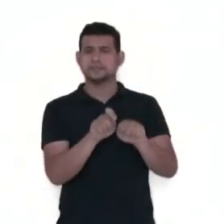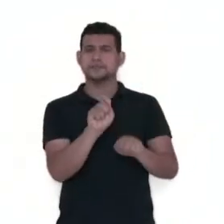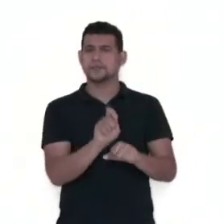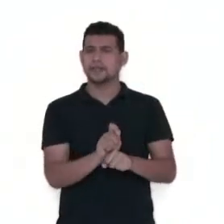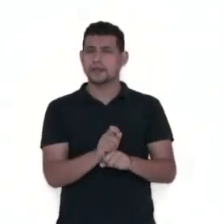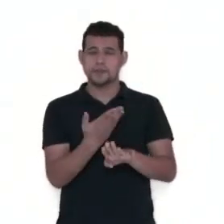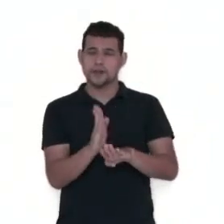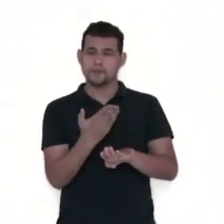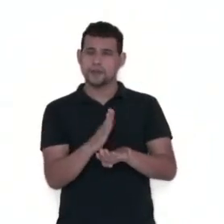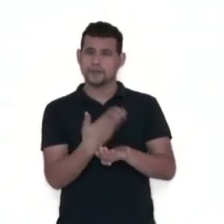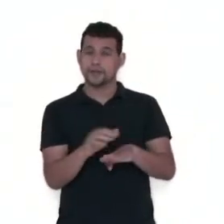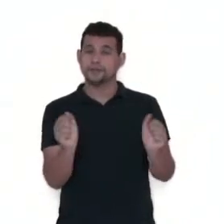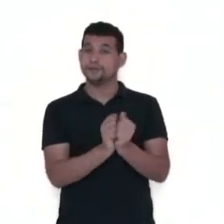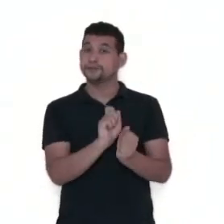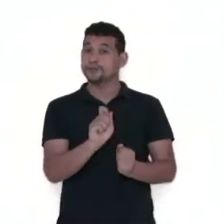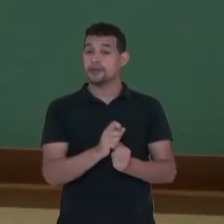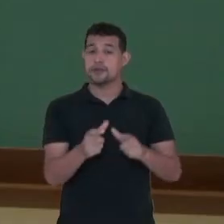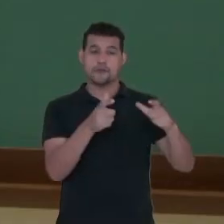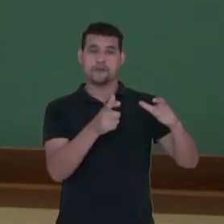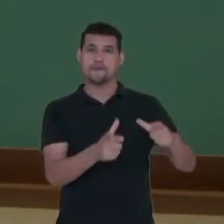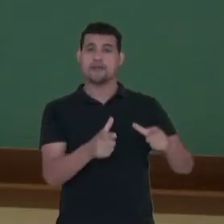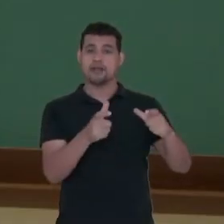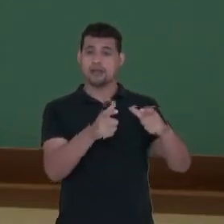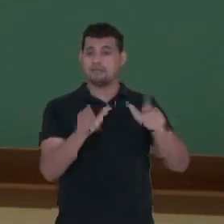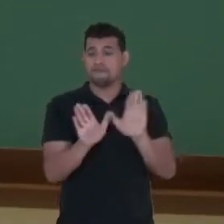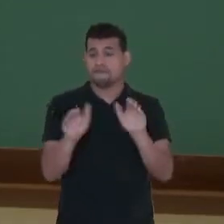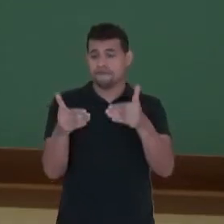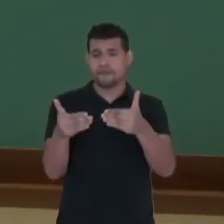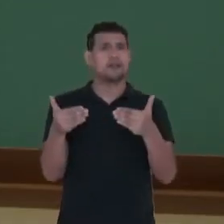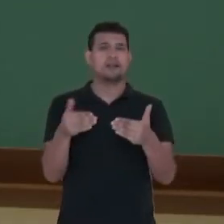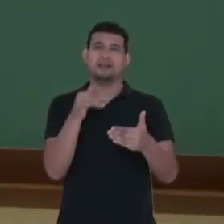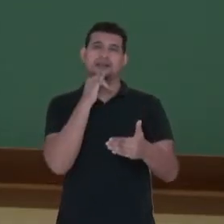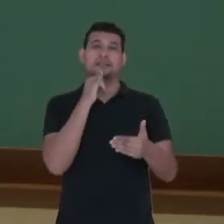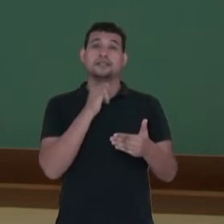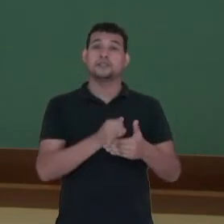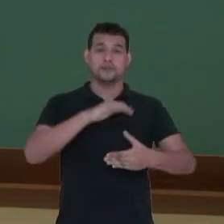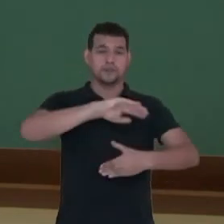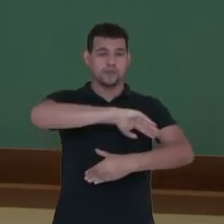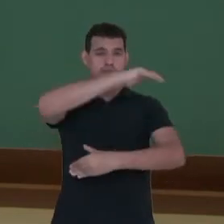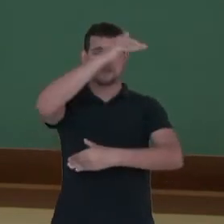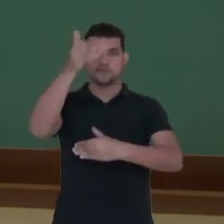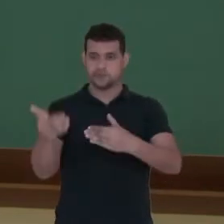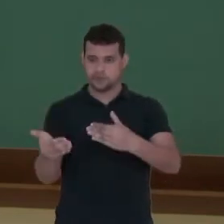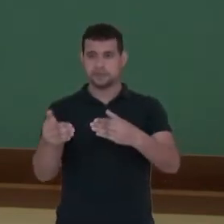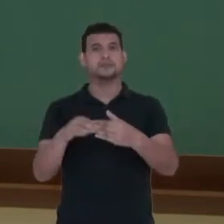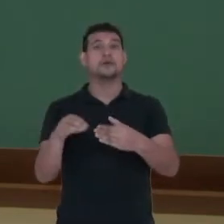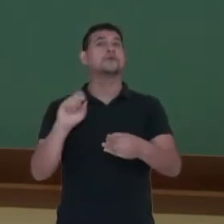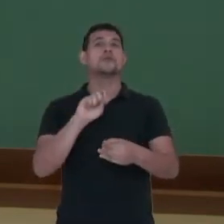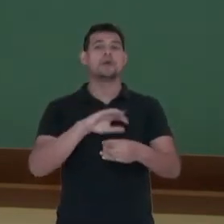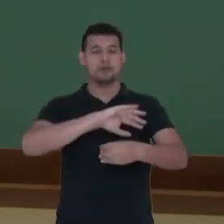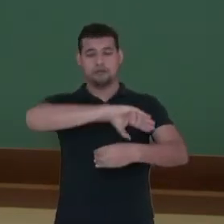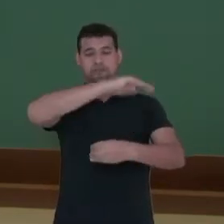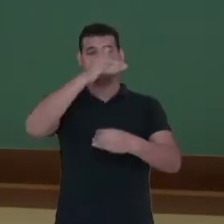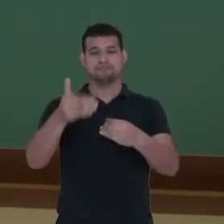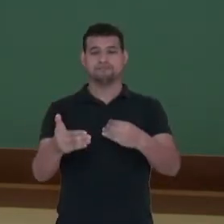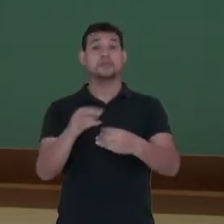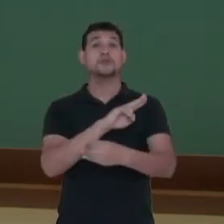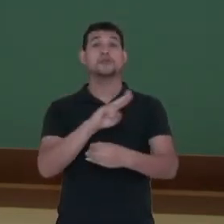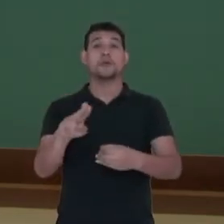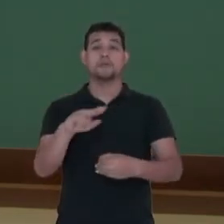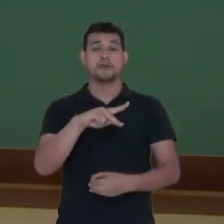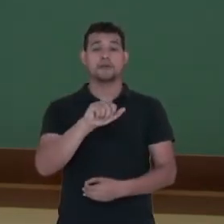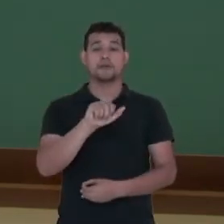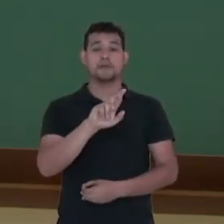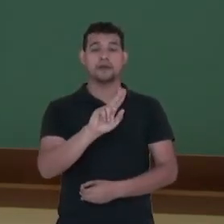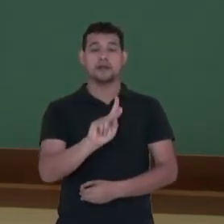essa prática em ambiente fechado, por exemplo, um ginásio. Então nós chamamos de parkour